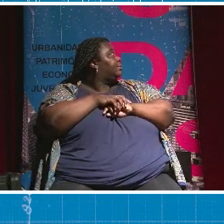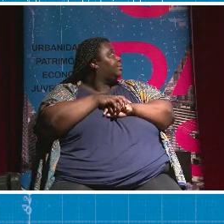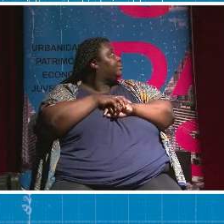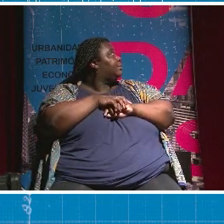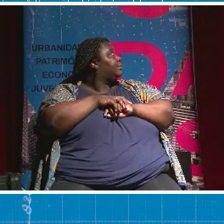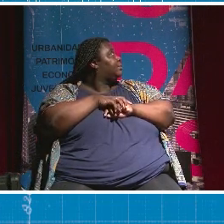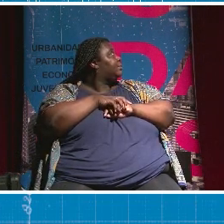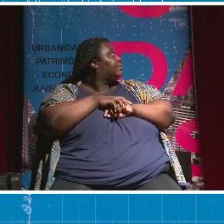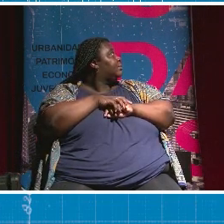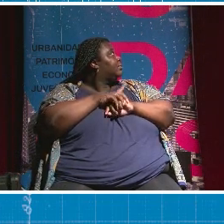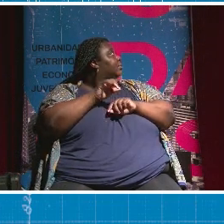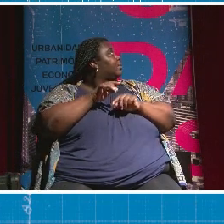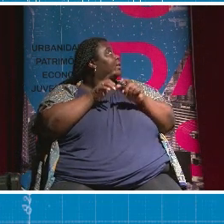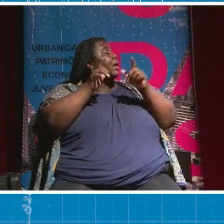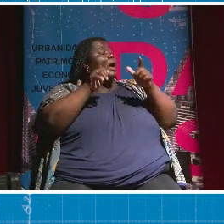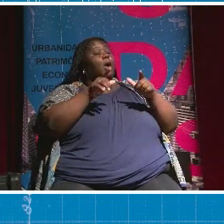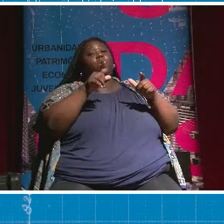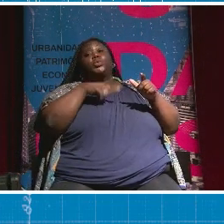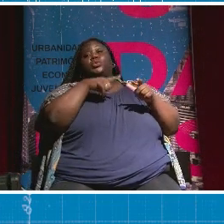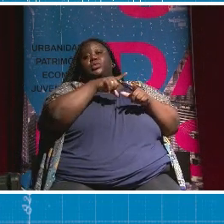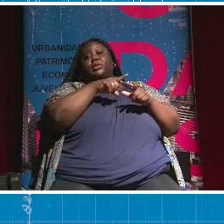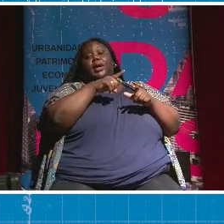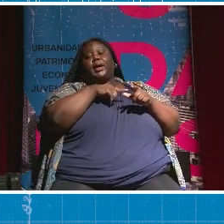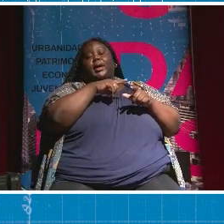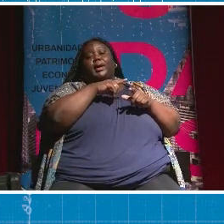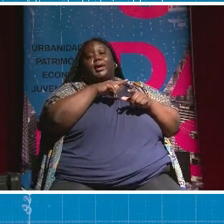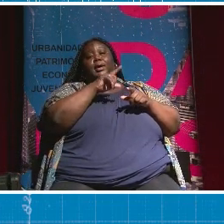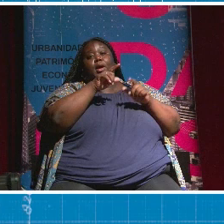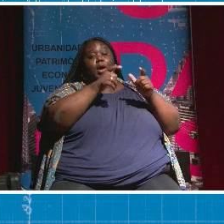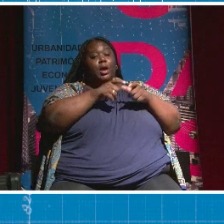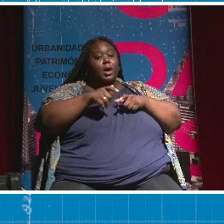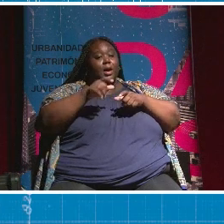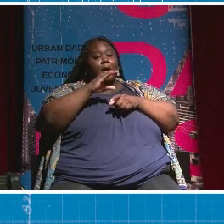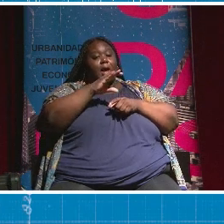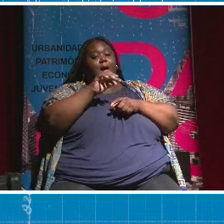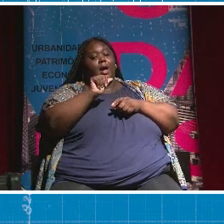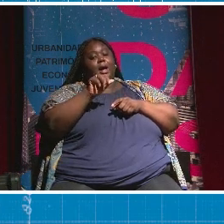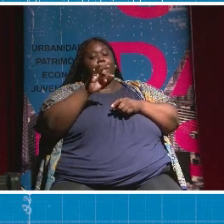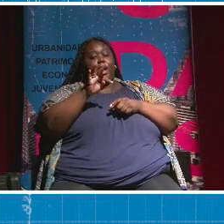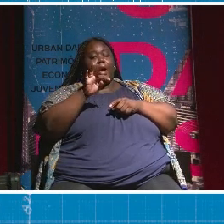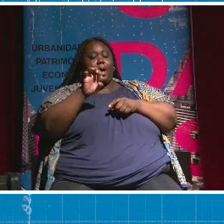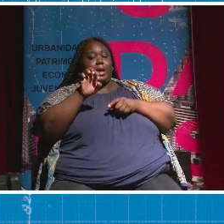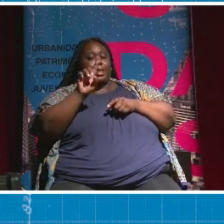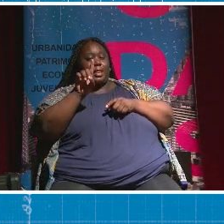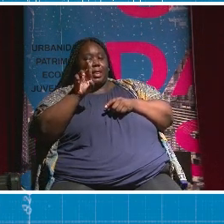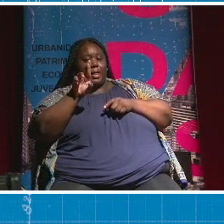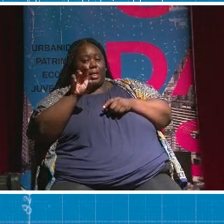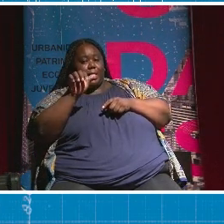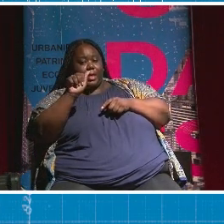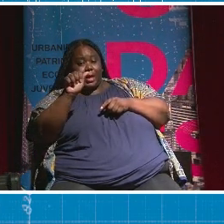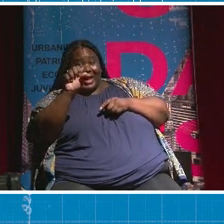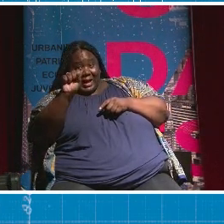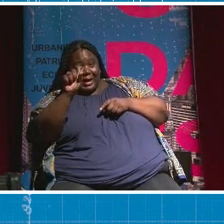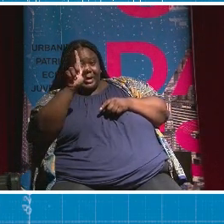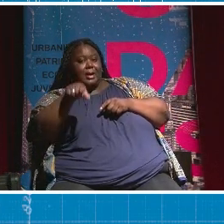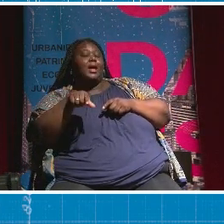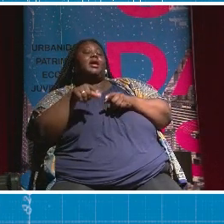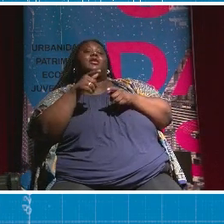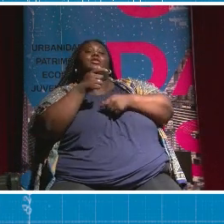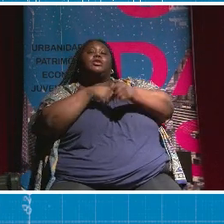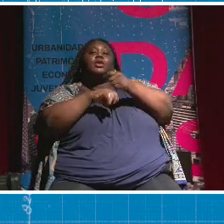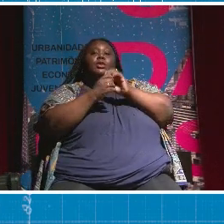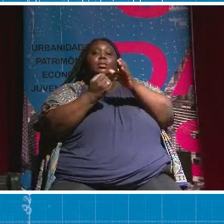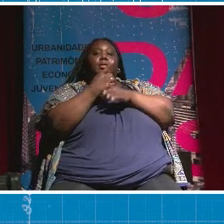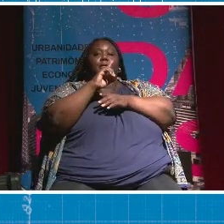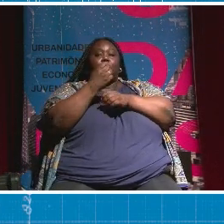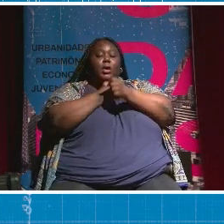vendo, são onde estão centradas, ou onde estão alocadas as cátedras. Né? A Cátedra de Economia Criativa e Políticas Públicas